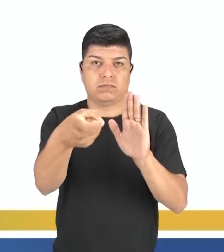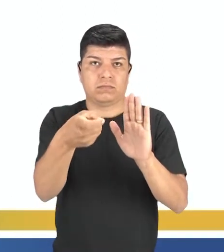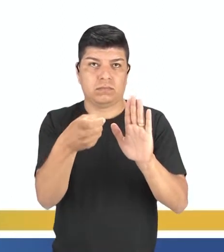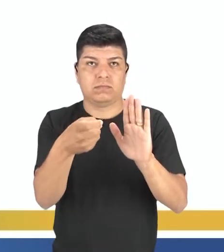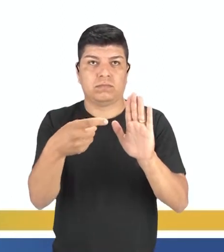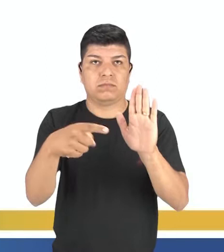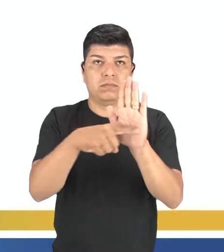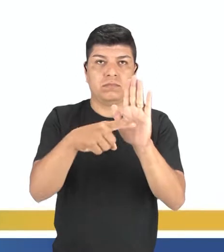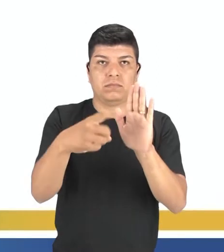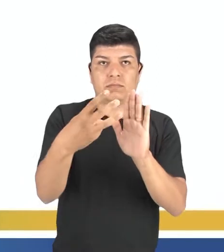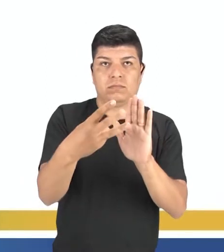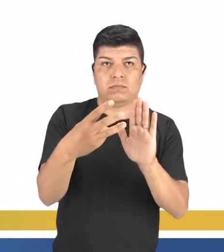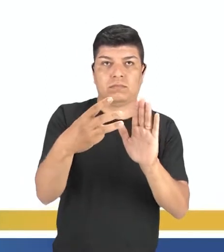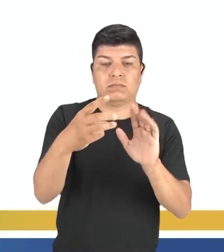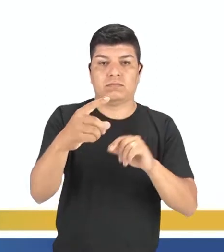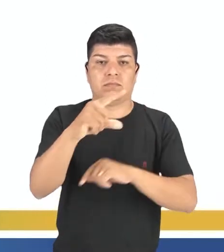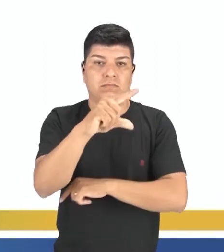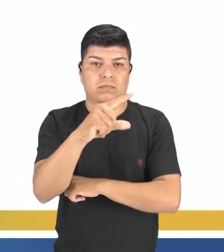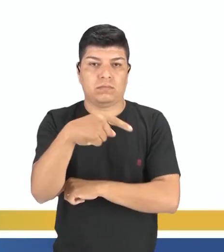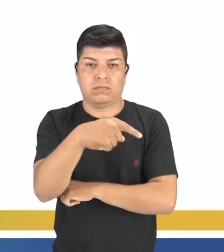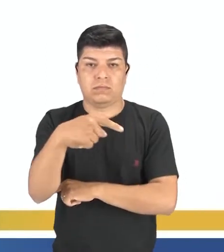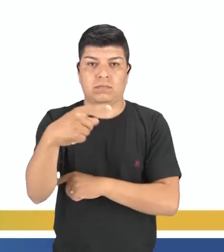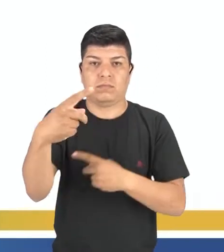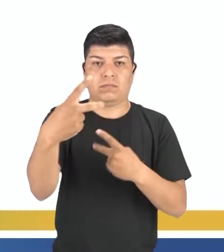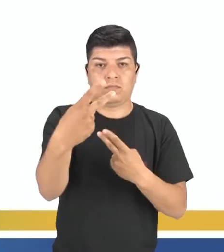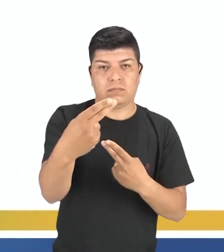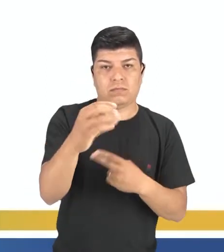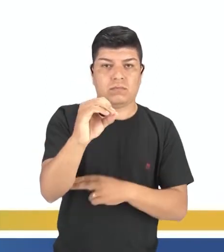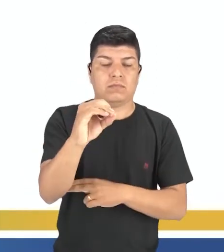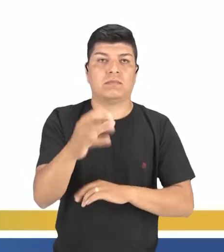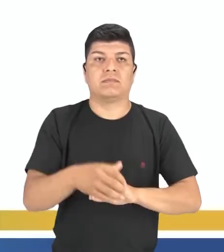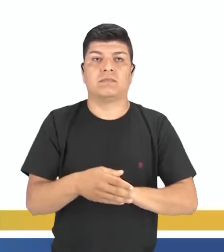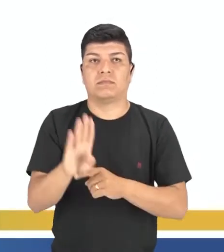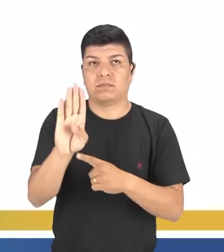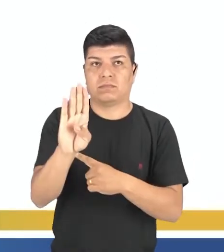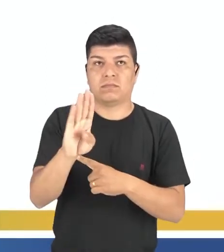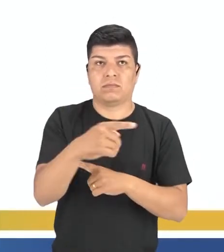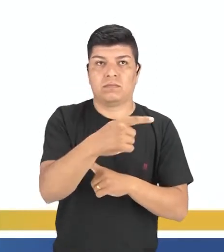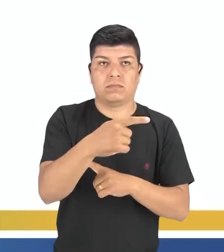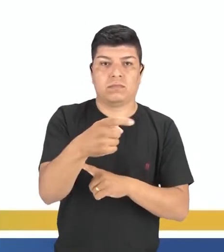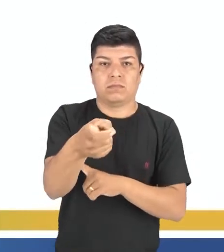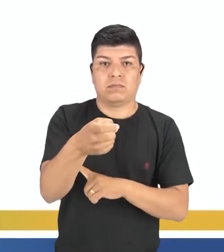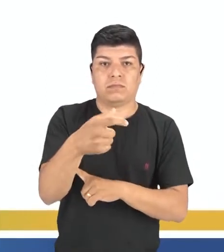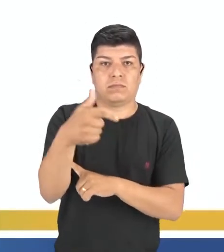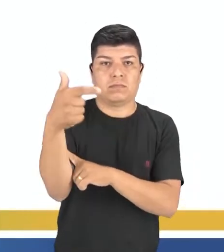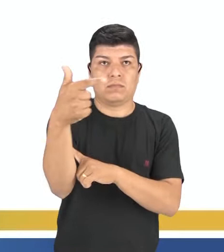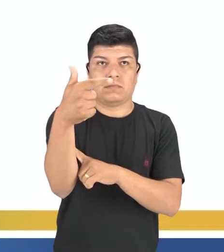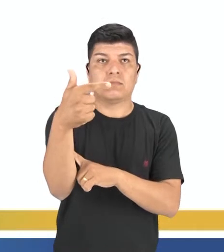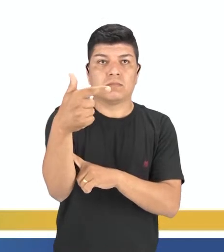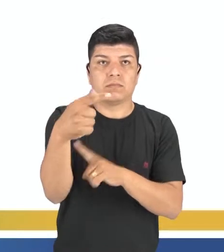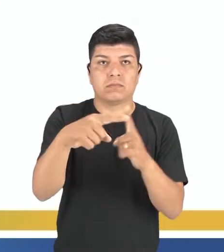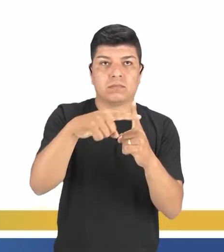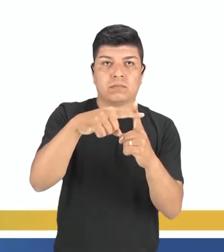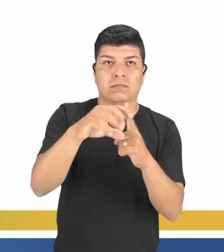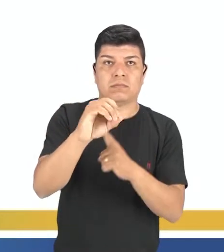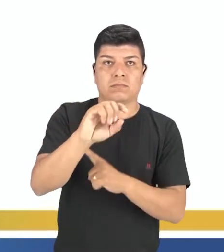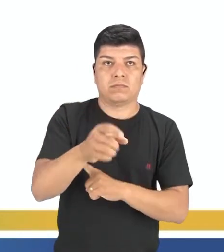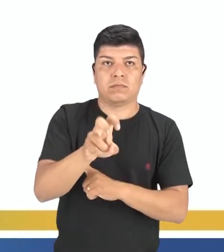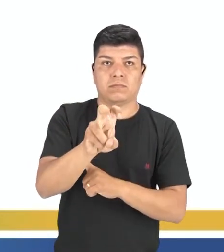3 maior ou igual que zero. Na letra B, temos menos x²